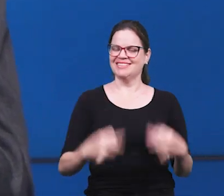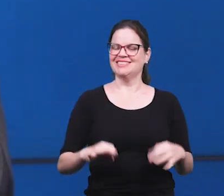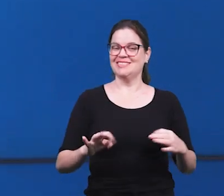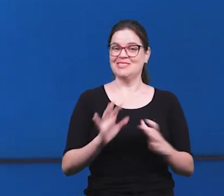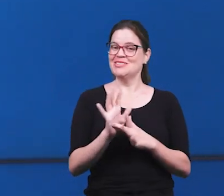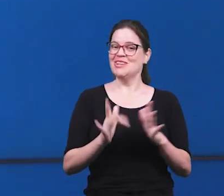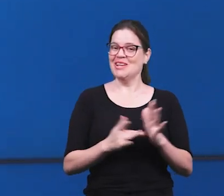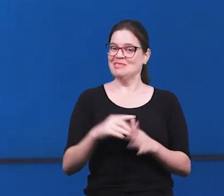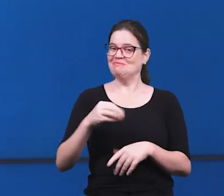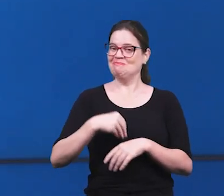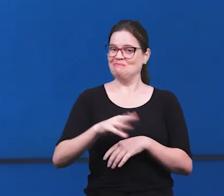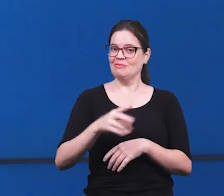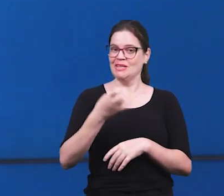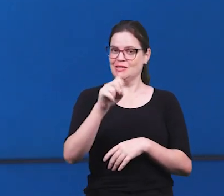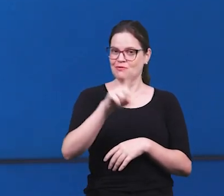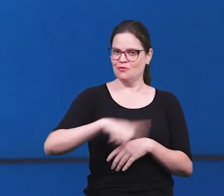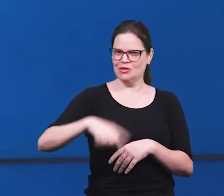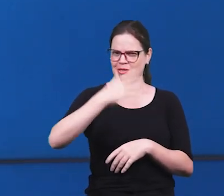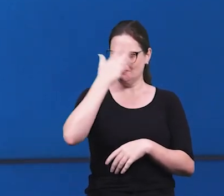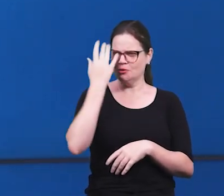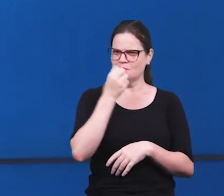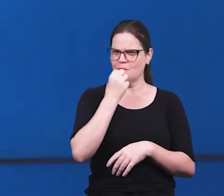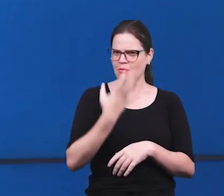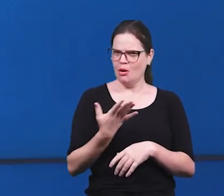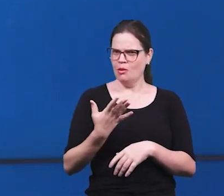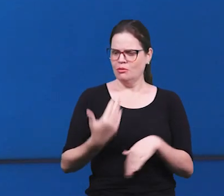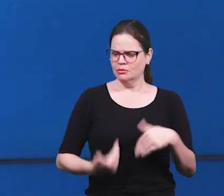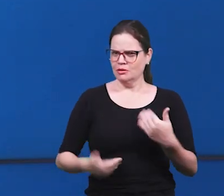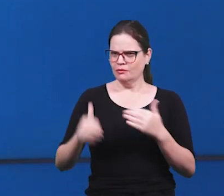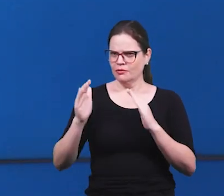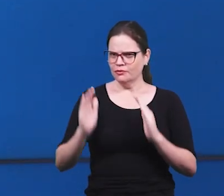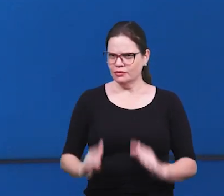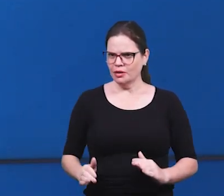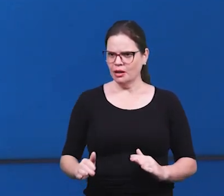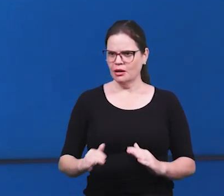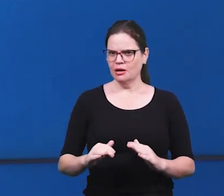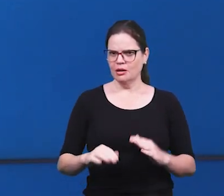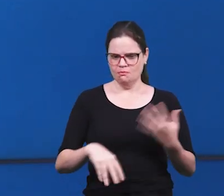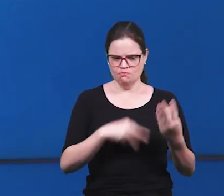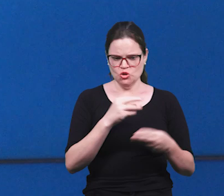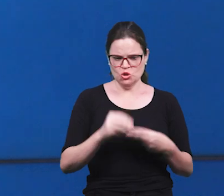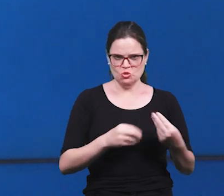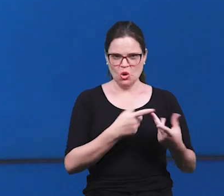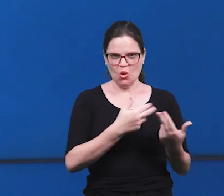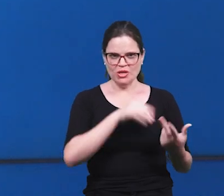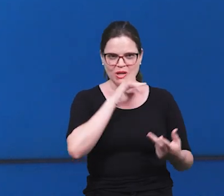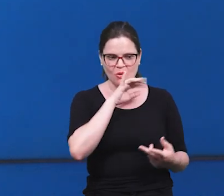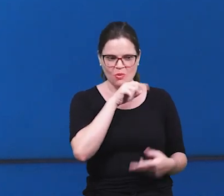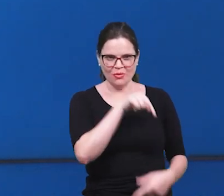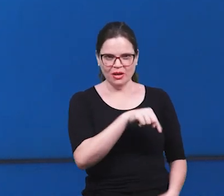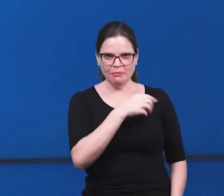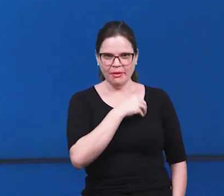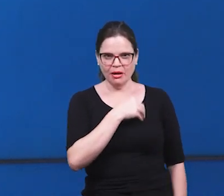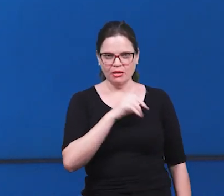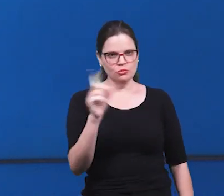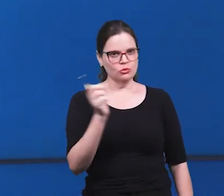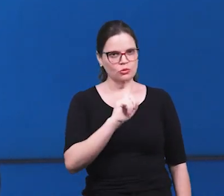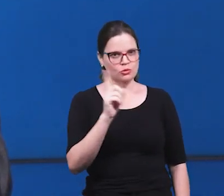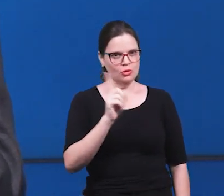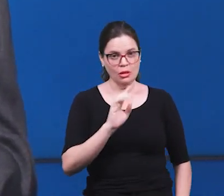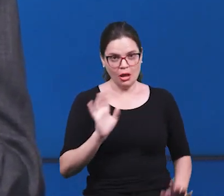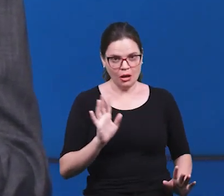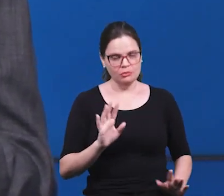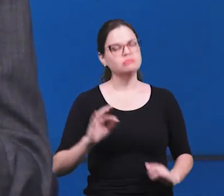Ele disse que as pessoas que são boas, né, elas não se misturam com as coisas ruins, né?